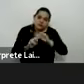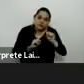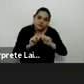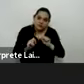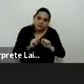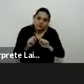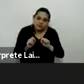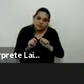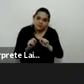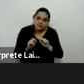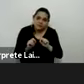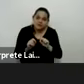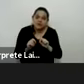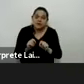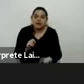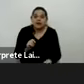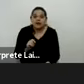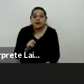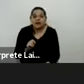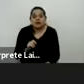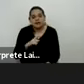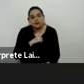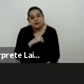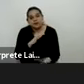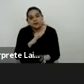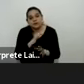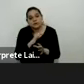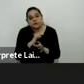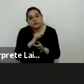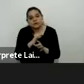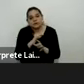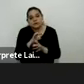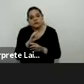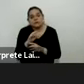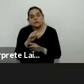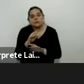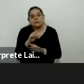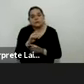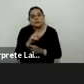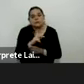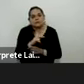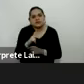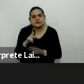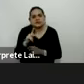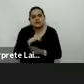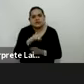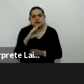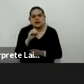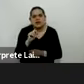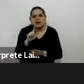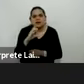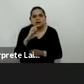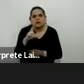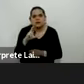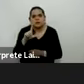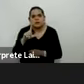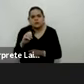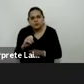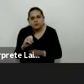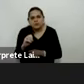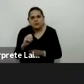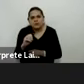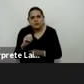infelizmente, tem um cálculo na bexiga. Ou seja, são 4 notícias